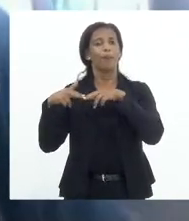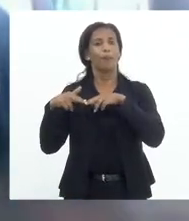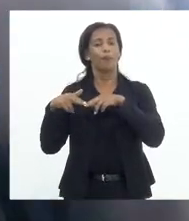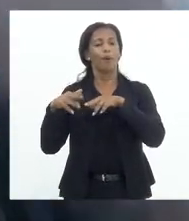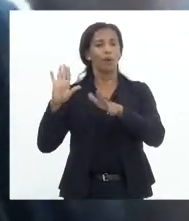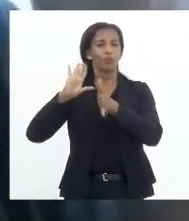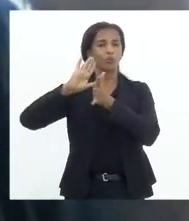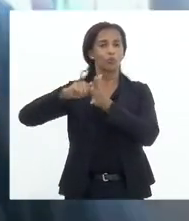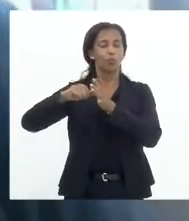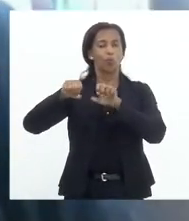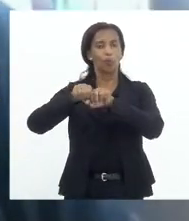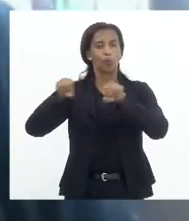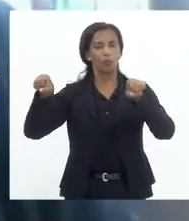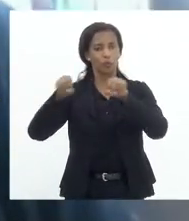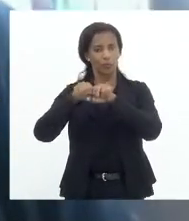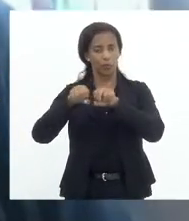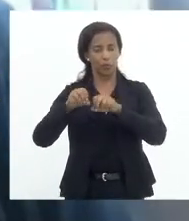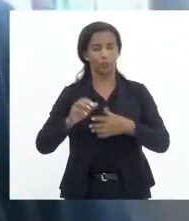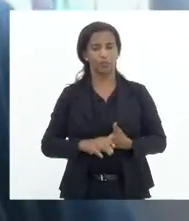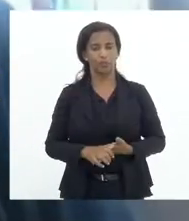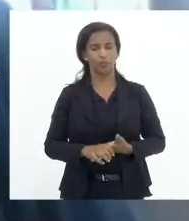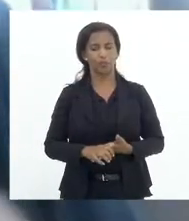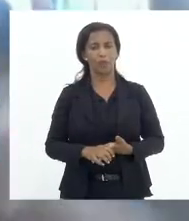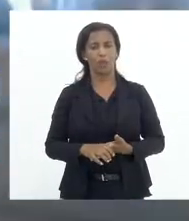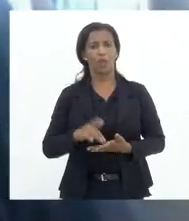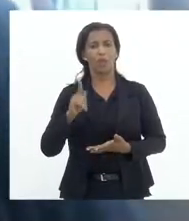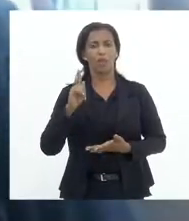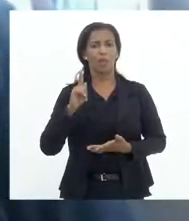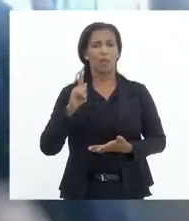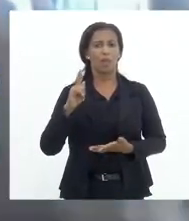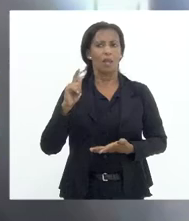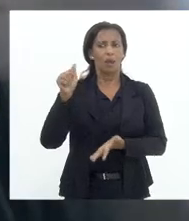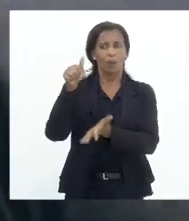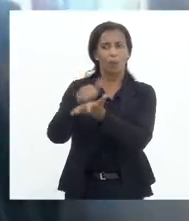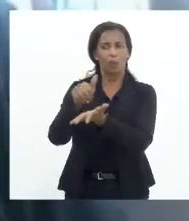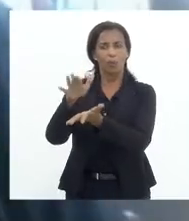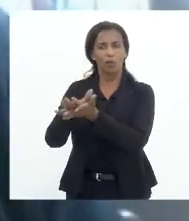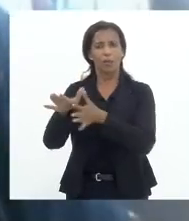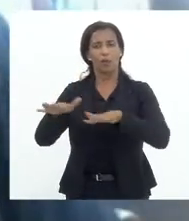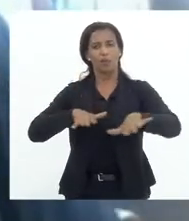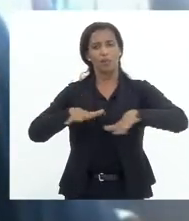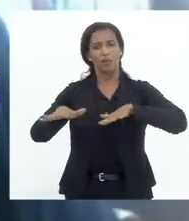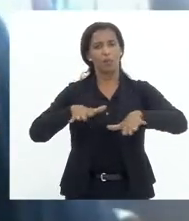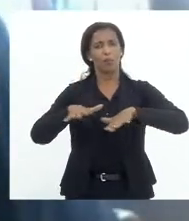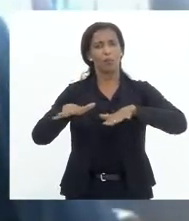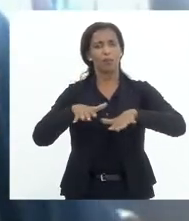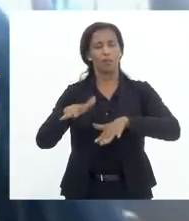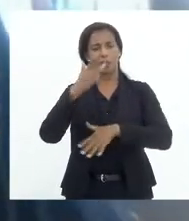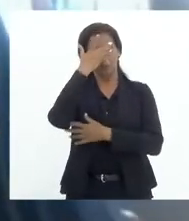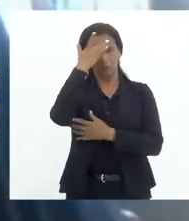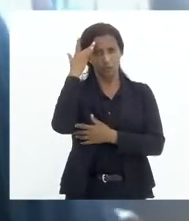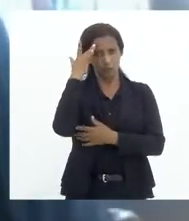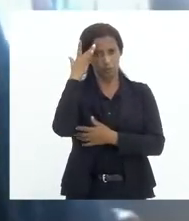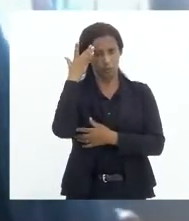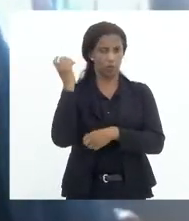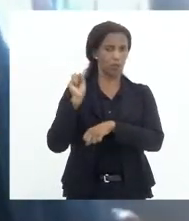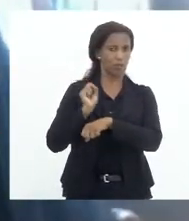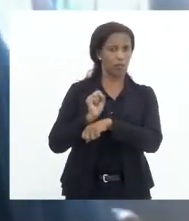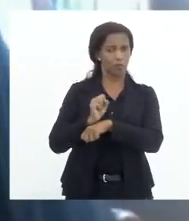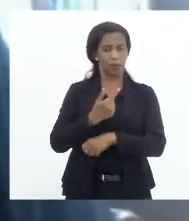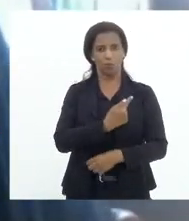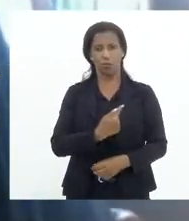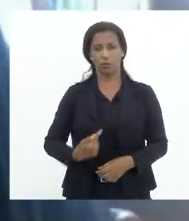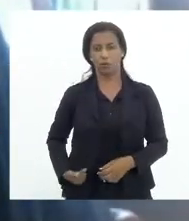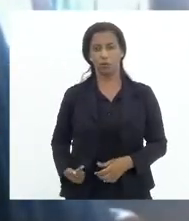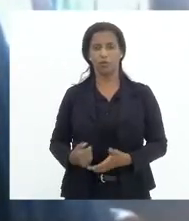então é uma questão patrimonial que interfere diretamente na mobilidade da população esperemos